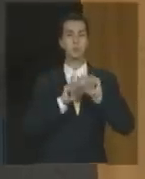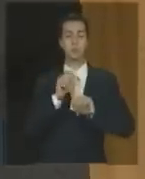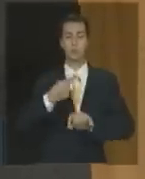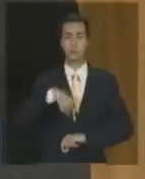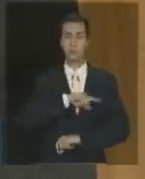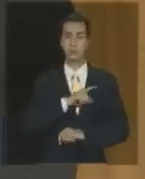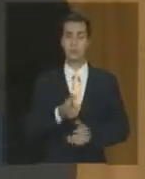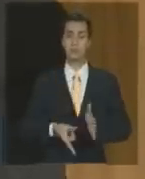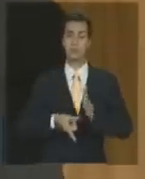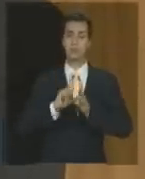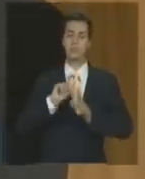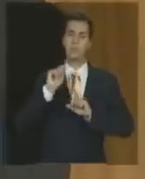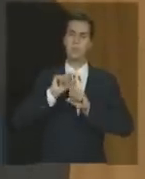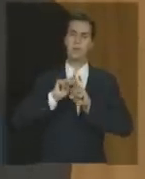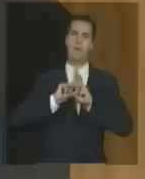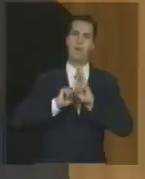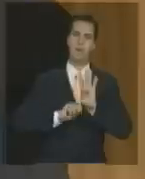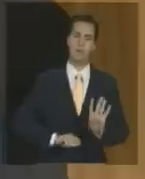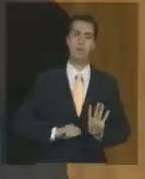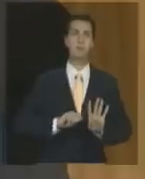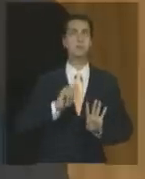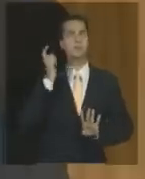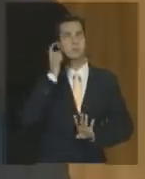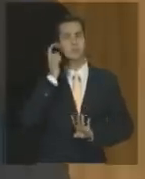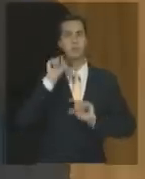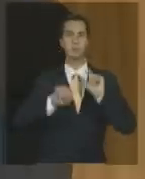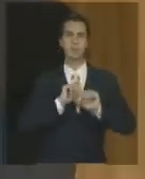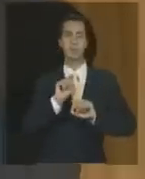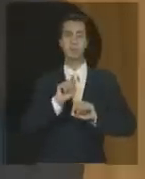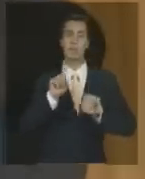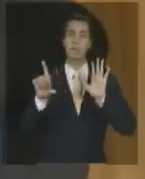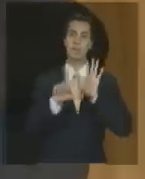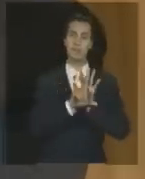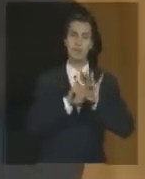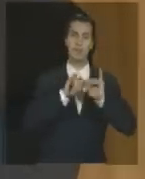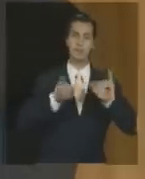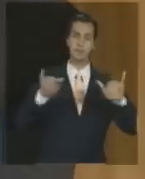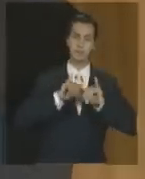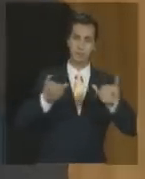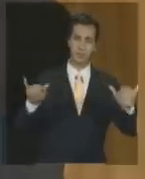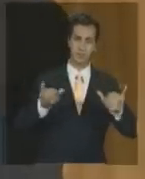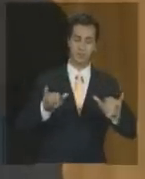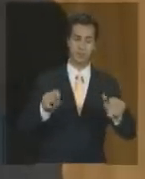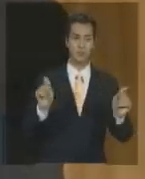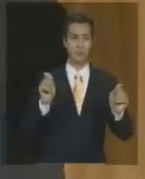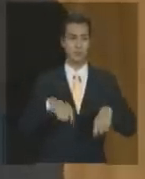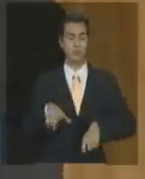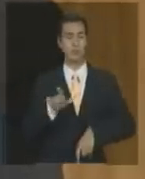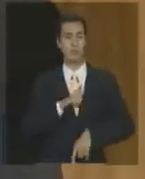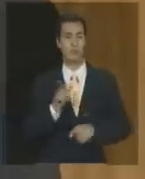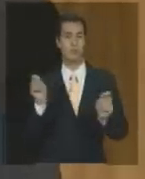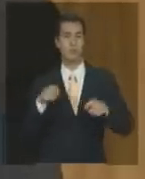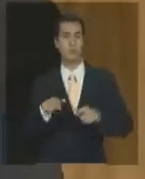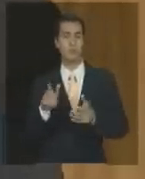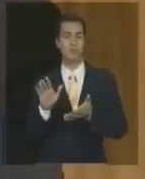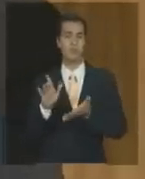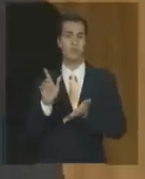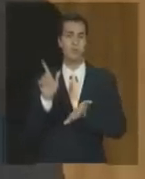meses discutindo se a lei de acesso à informação era divulgar ou não os documentos da Guerra do Paraguai.